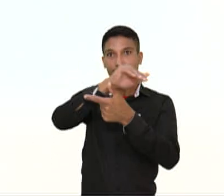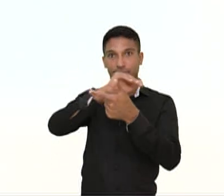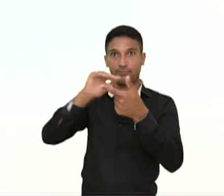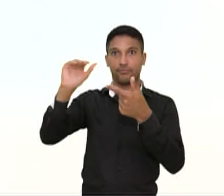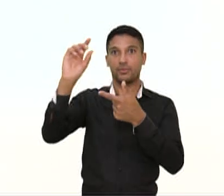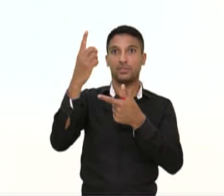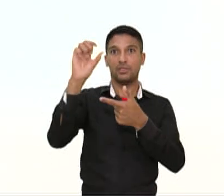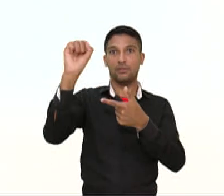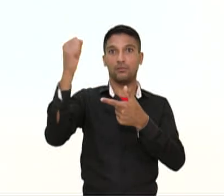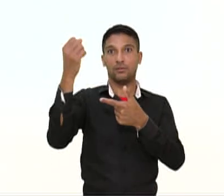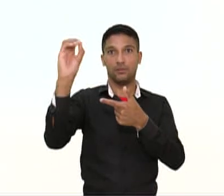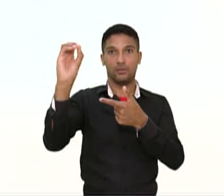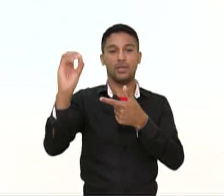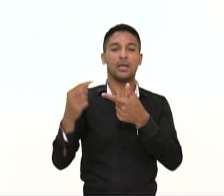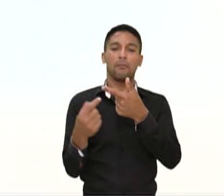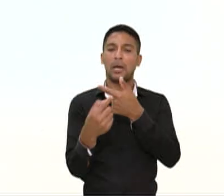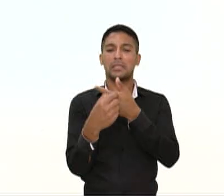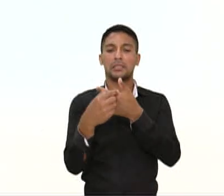52, sobra o